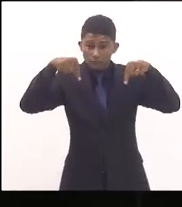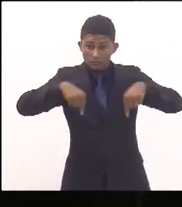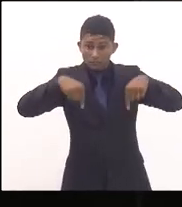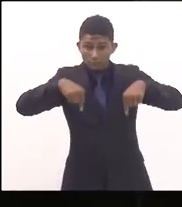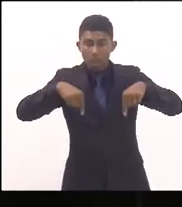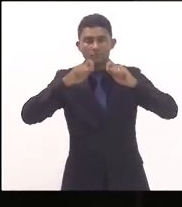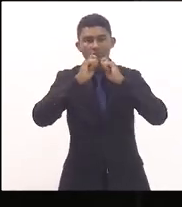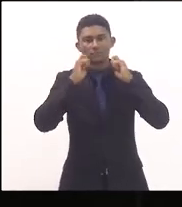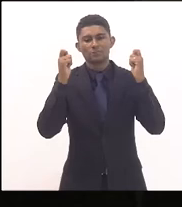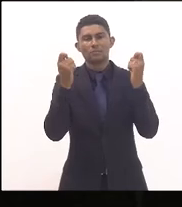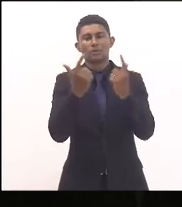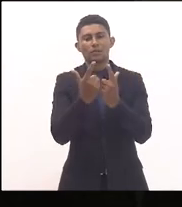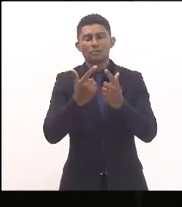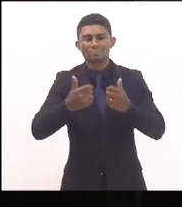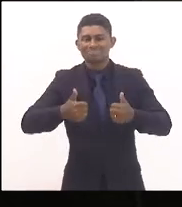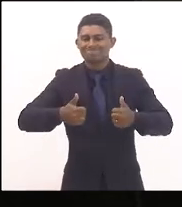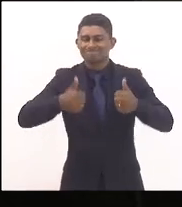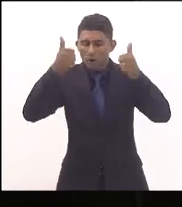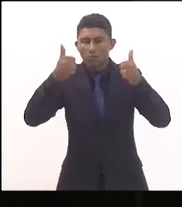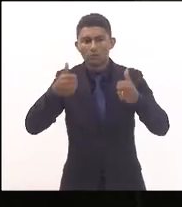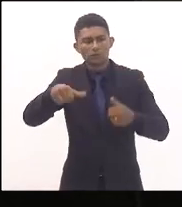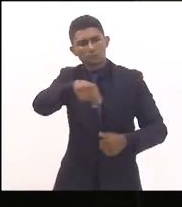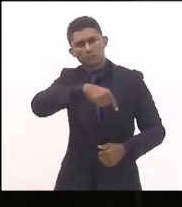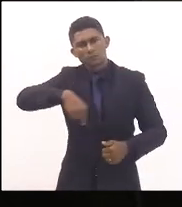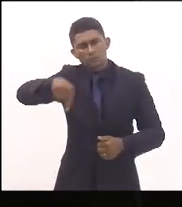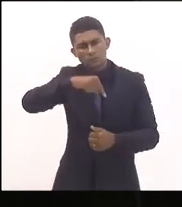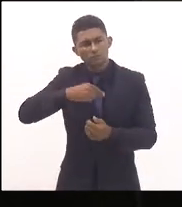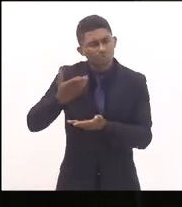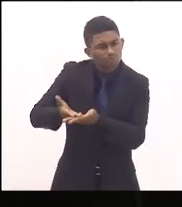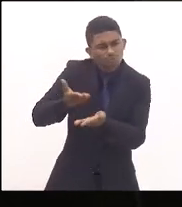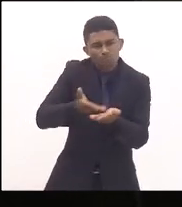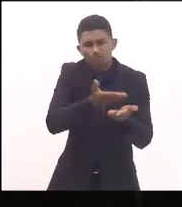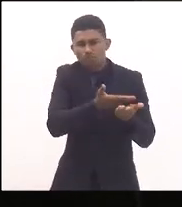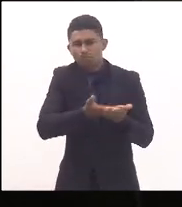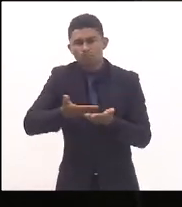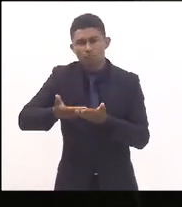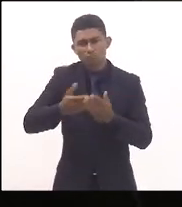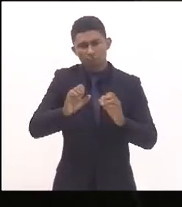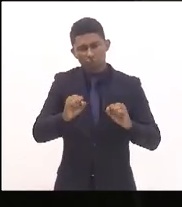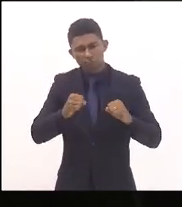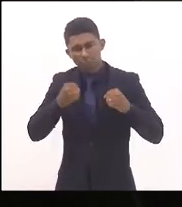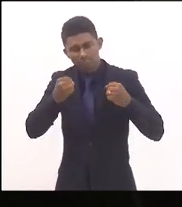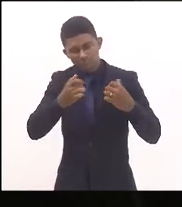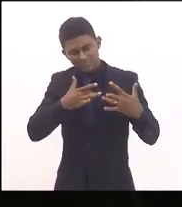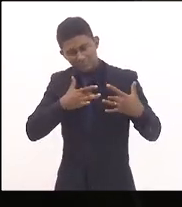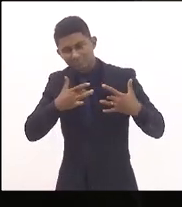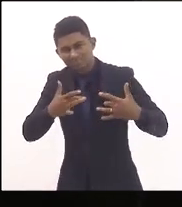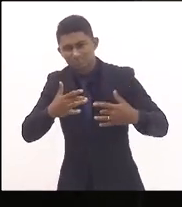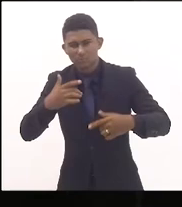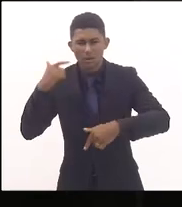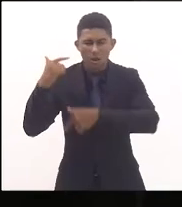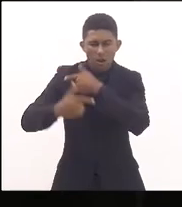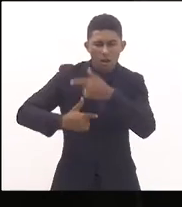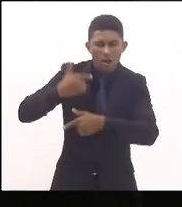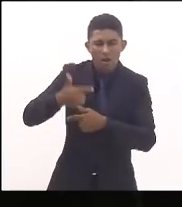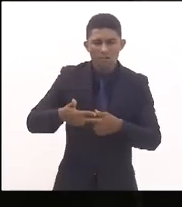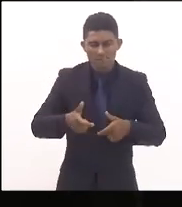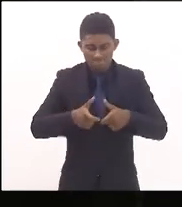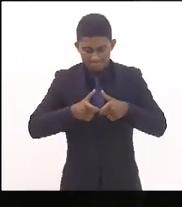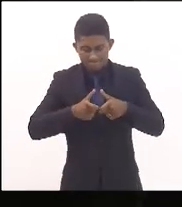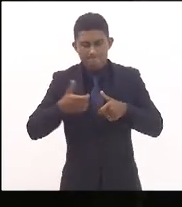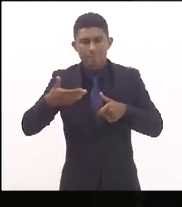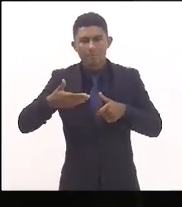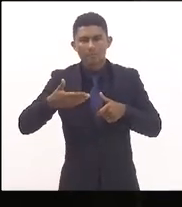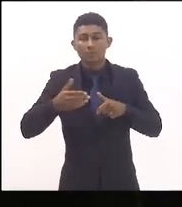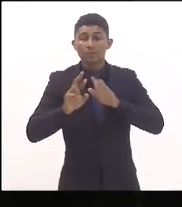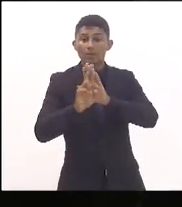melhor o nosso aprimoramento o nosso estudo a nossa dedicação exclusiva está aqui essa medalha ela